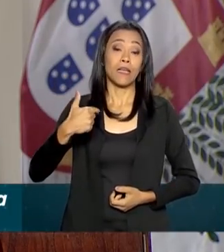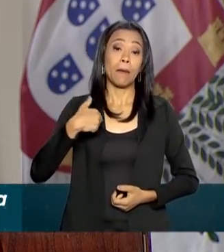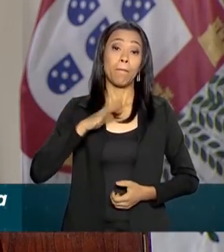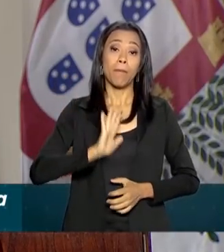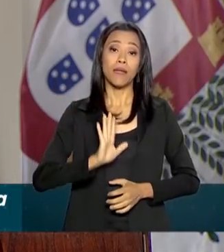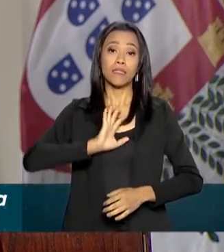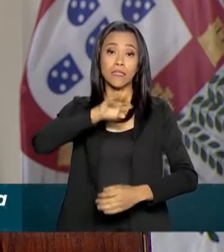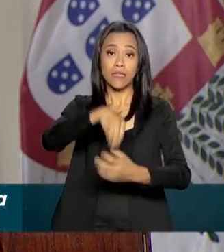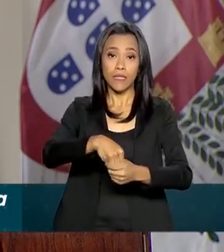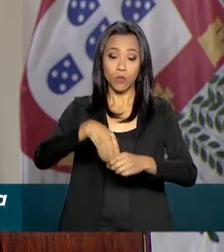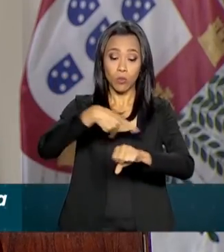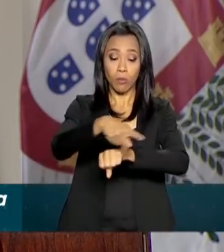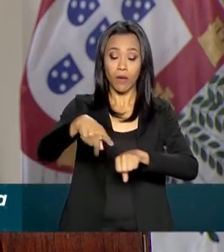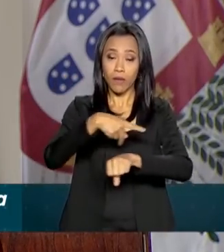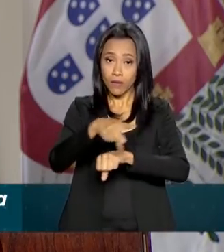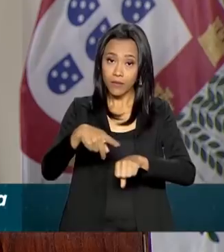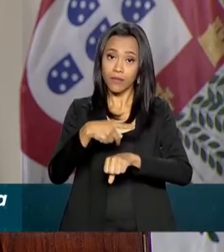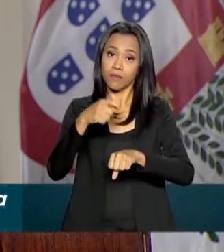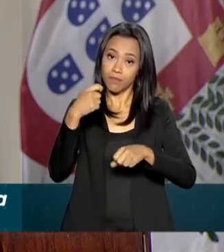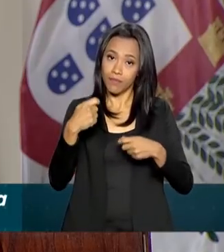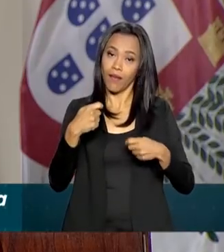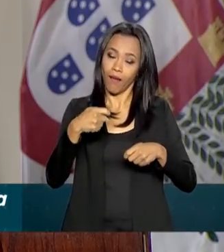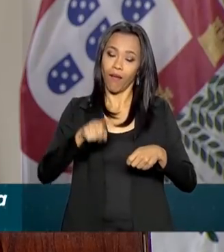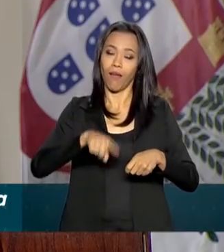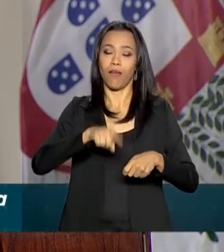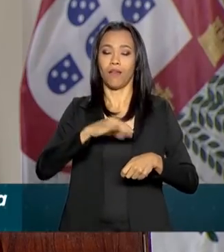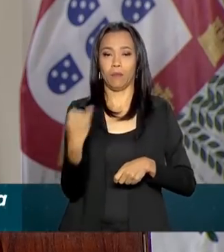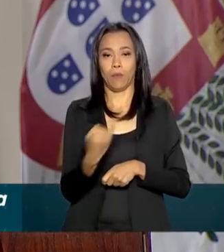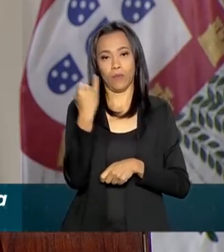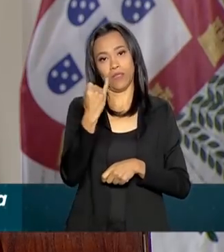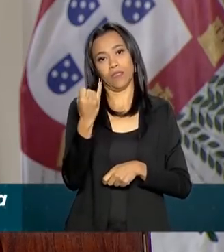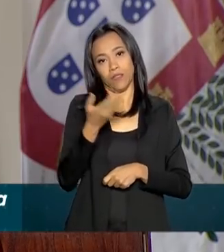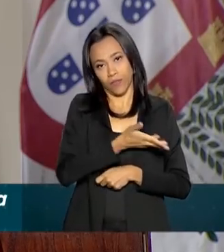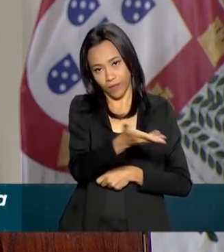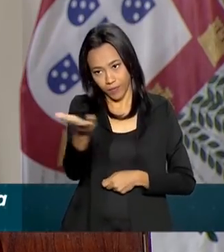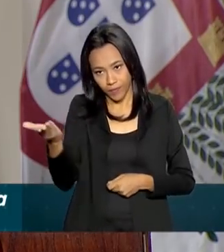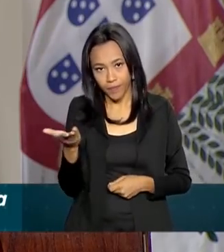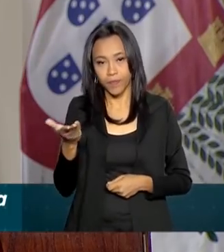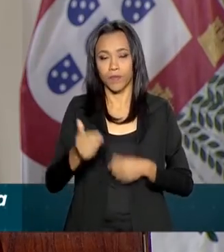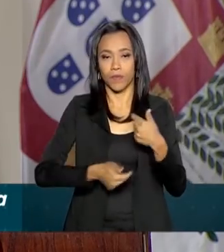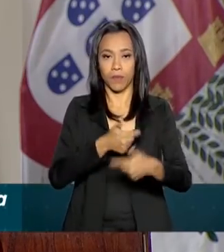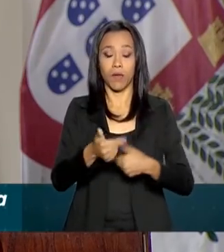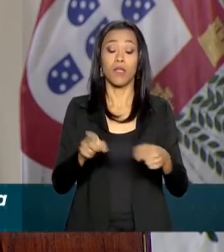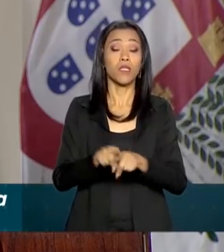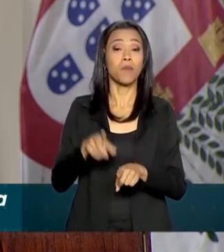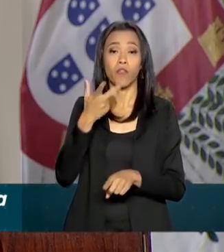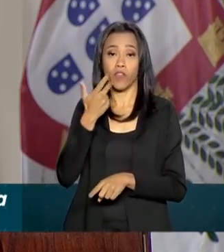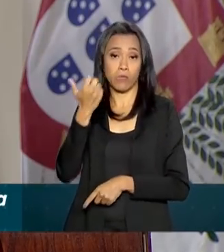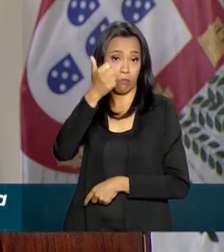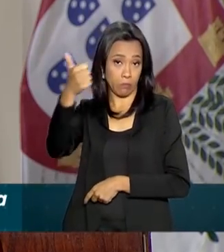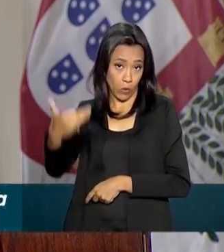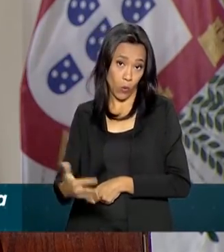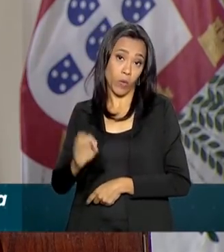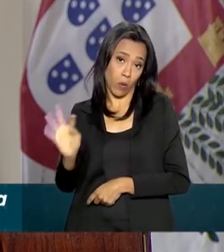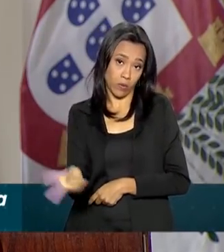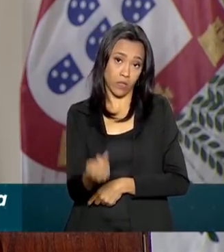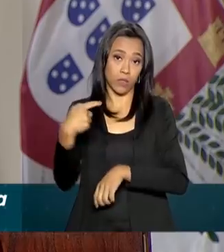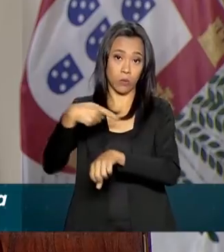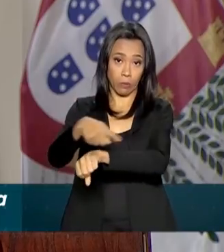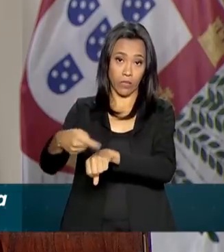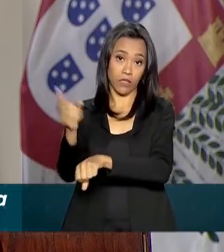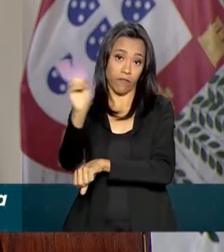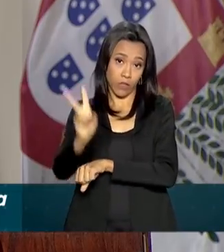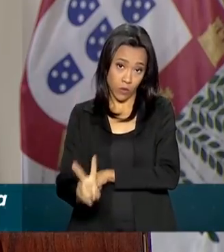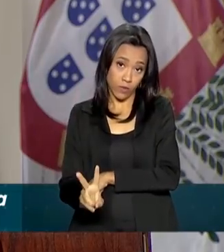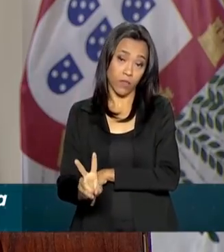nação são complementares isso é que o ernesto a questão da venezuela e aproveita o momento um